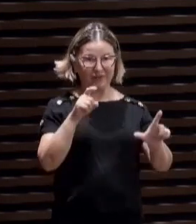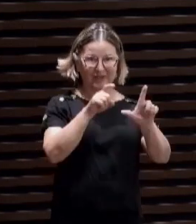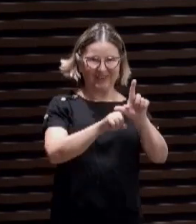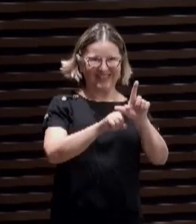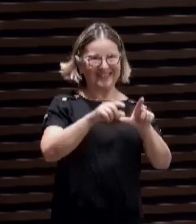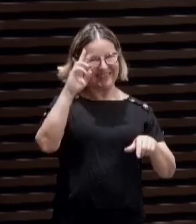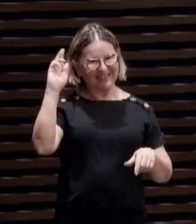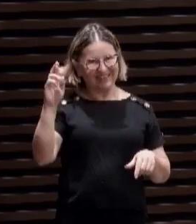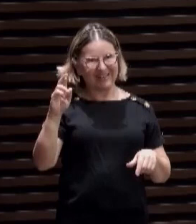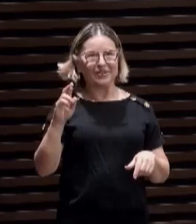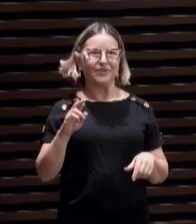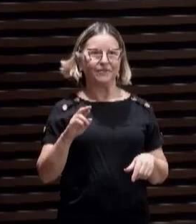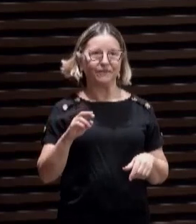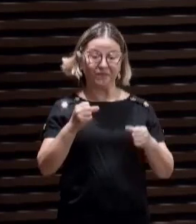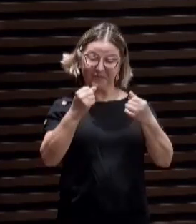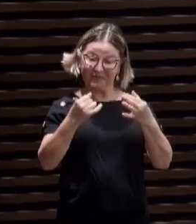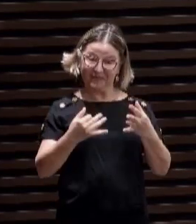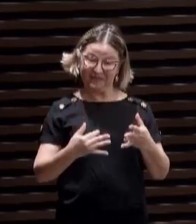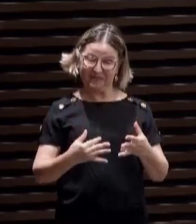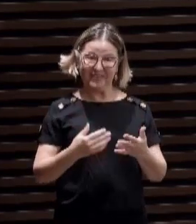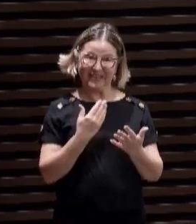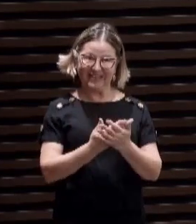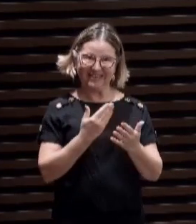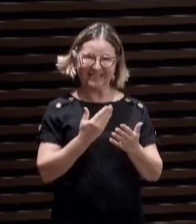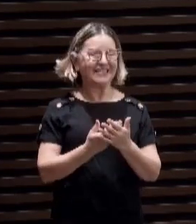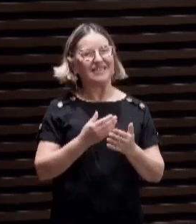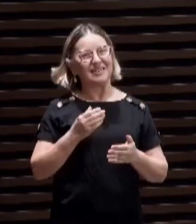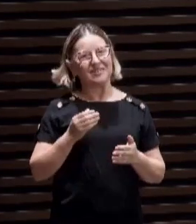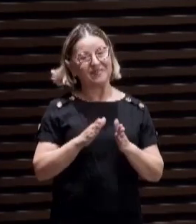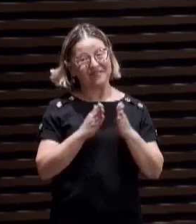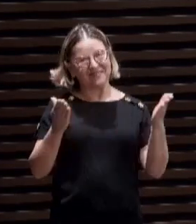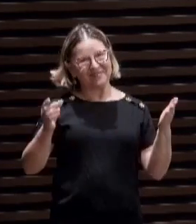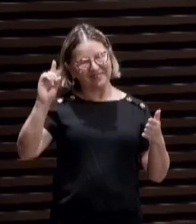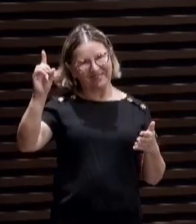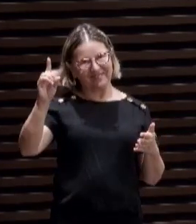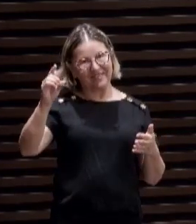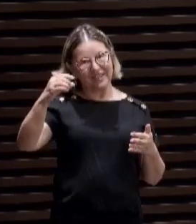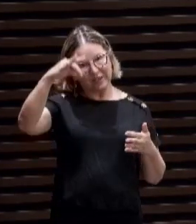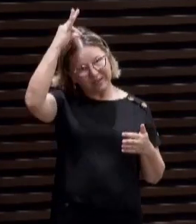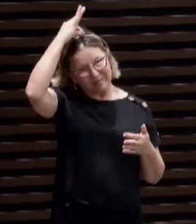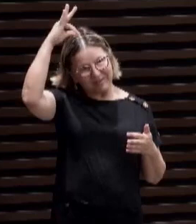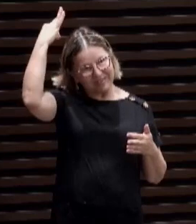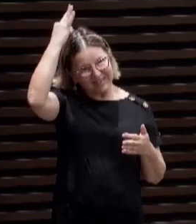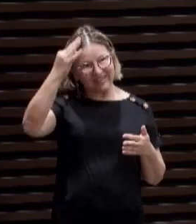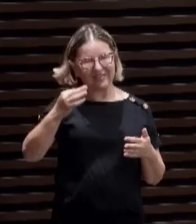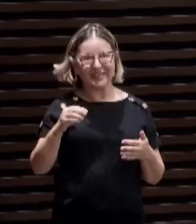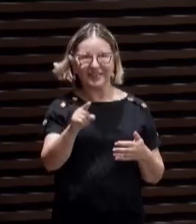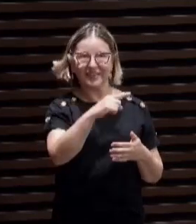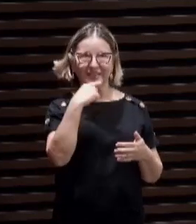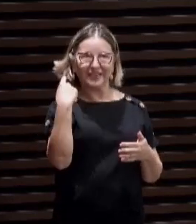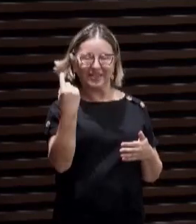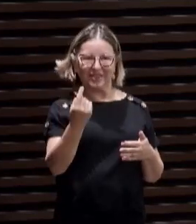expor as Escrituras, crendo que o Espírito Santo é quem nos instrui, quem nos dá luz e entendimento